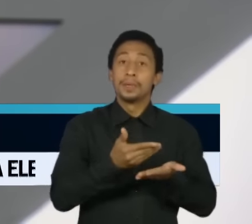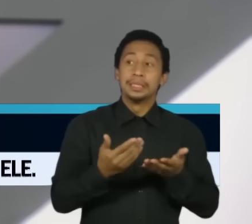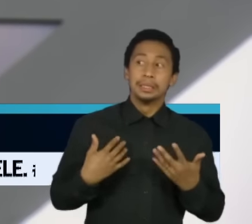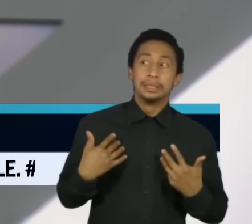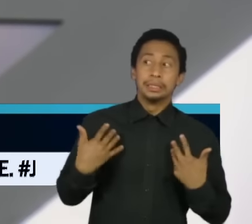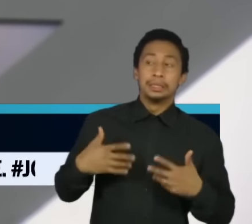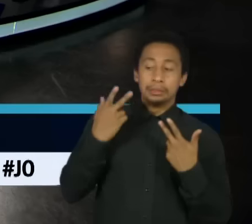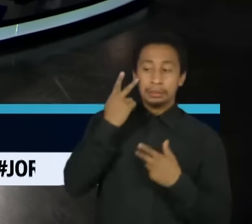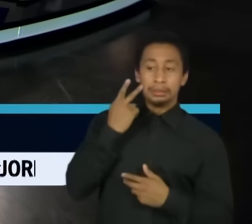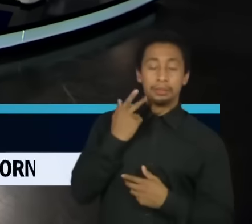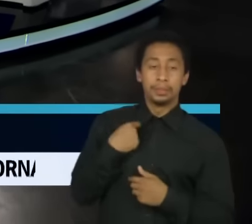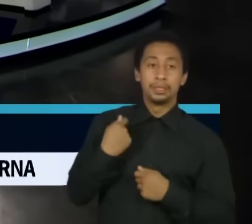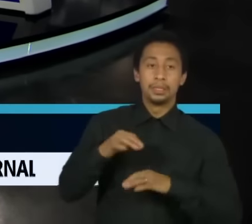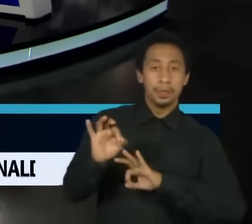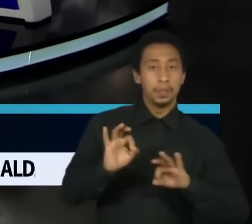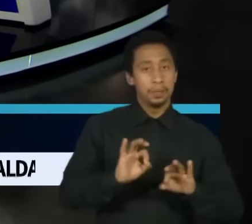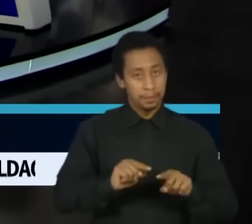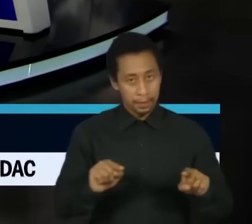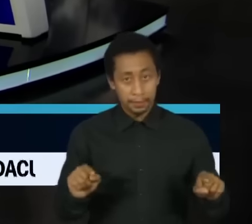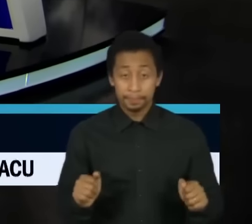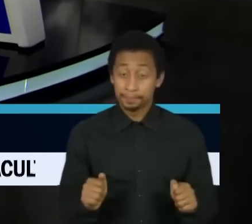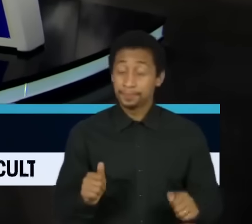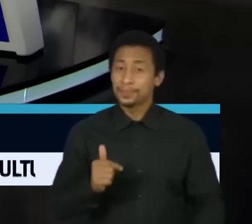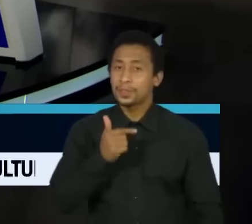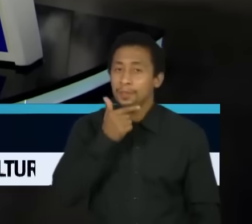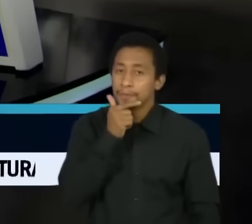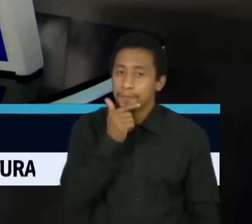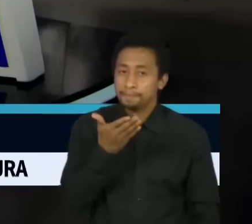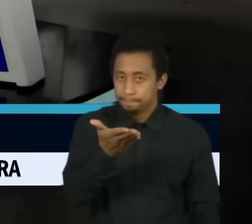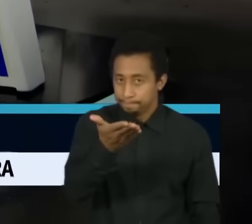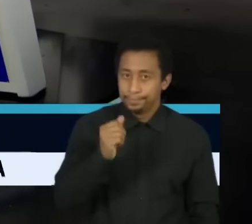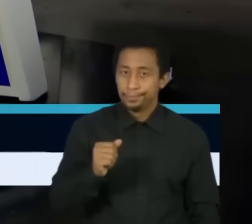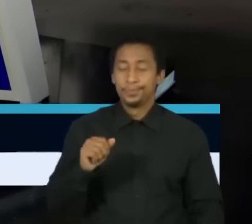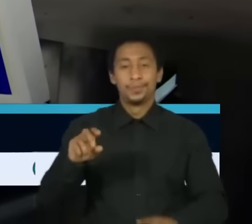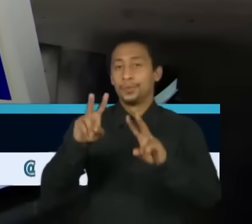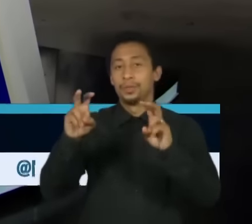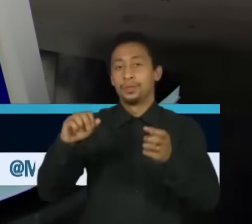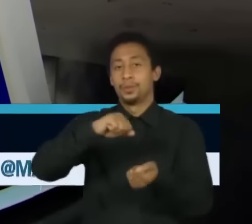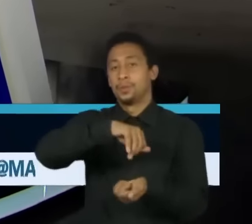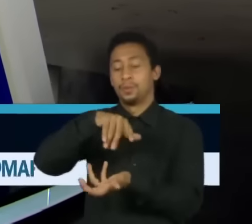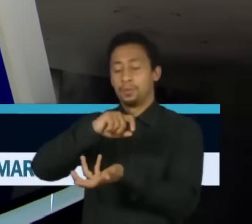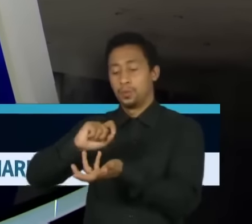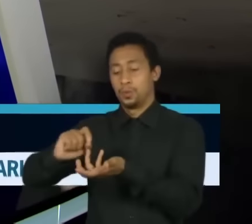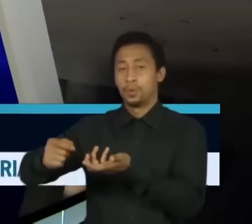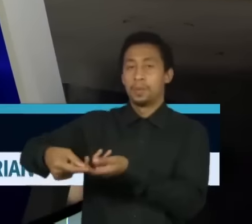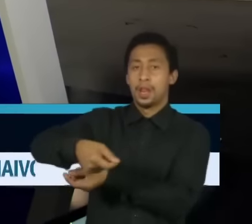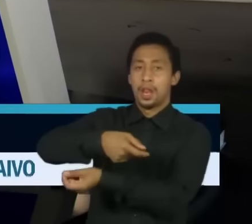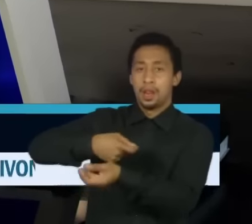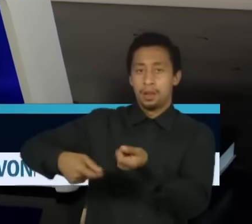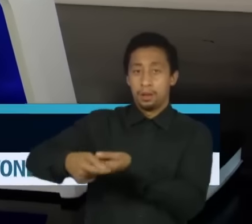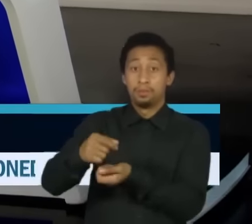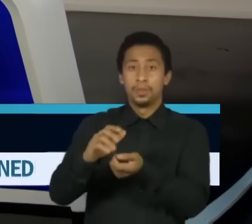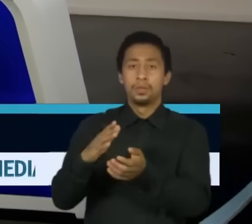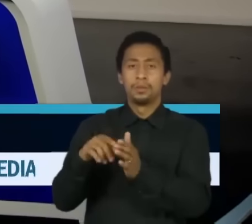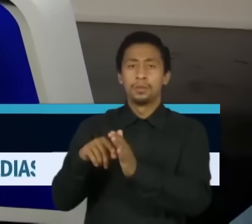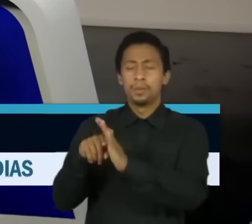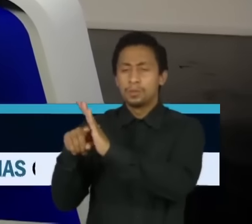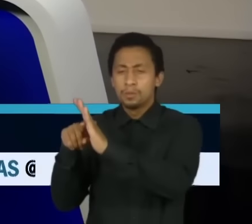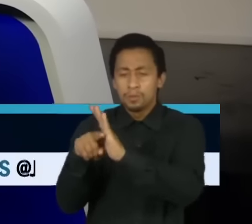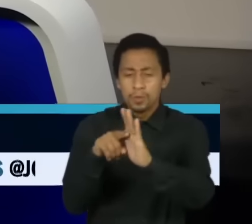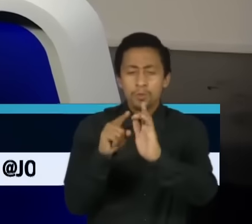situação. Fila, outra discussão no debate do comércio mundial é se a rastreabilidade de produtos deve incluir o